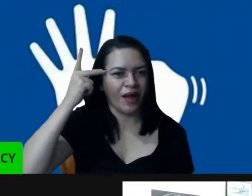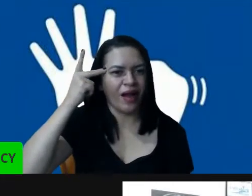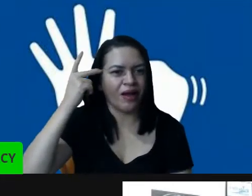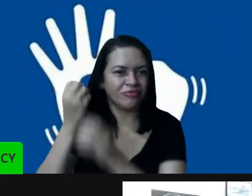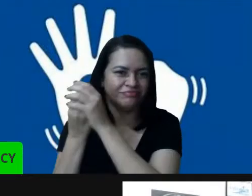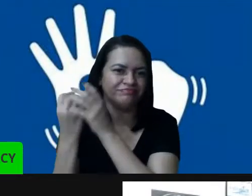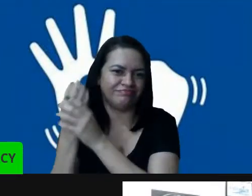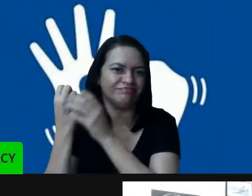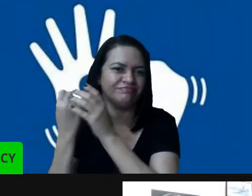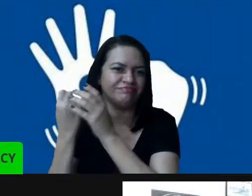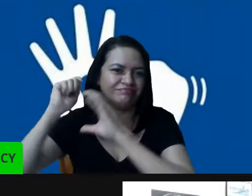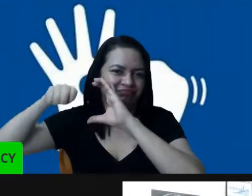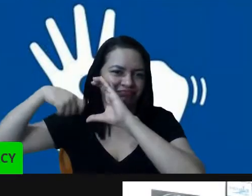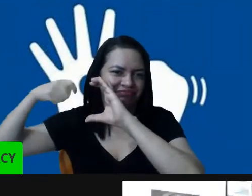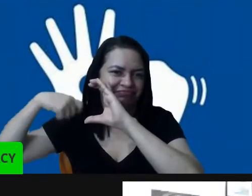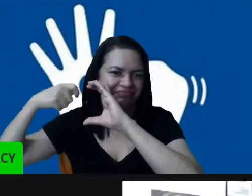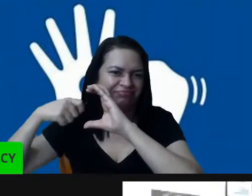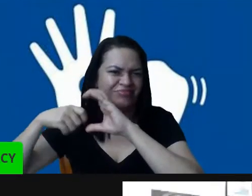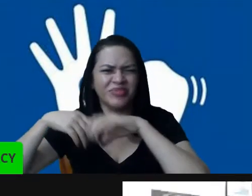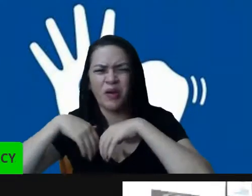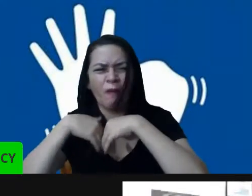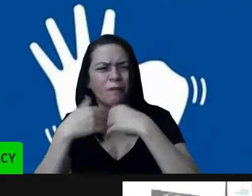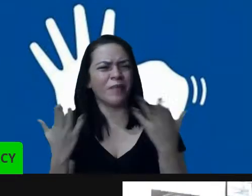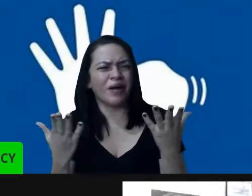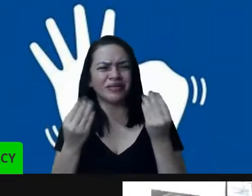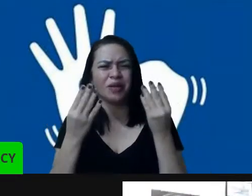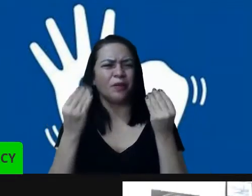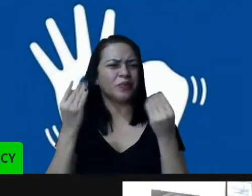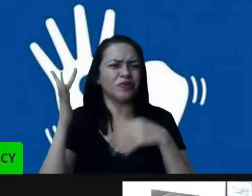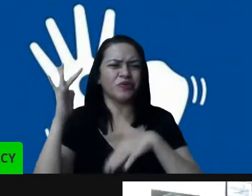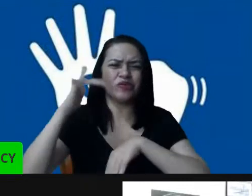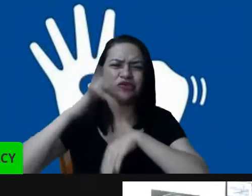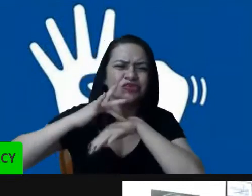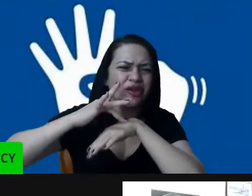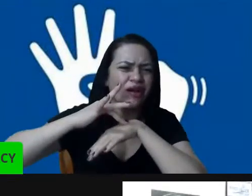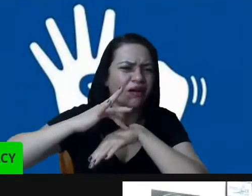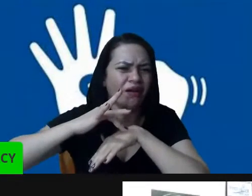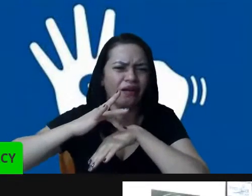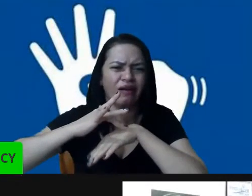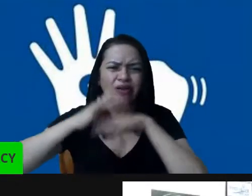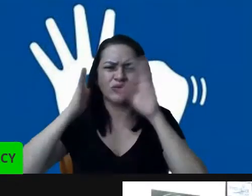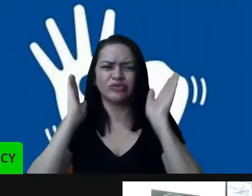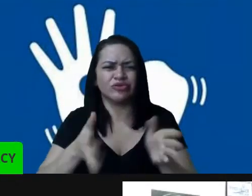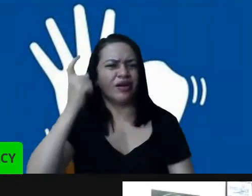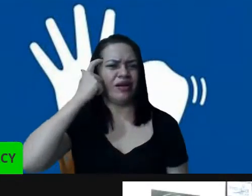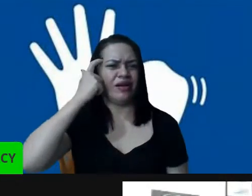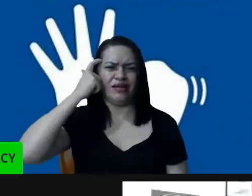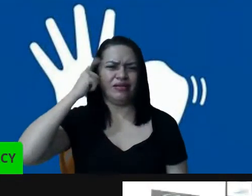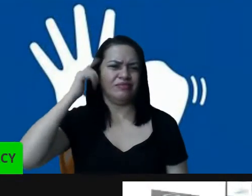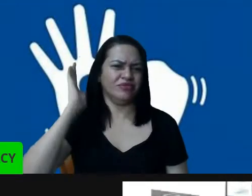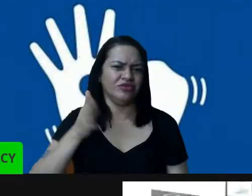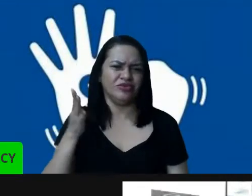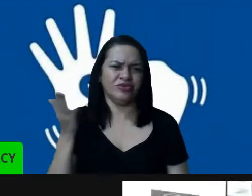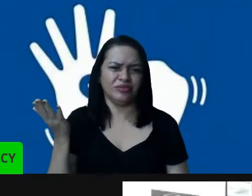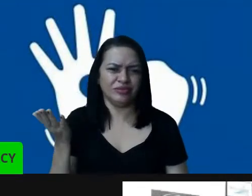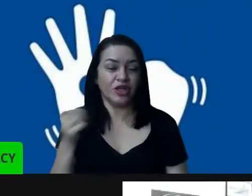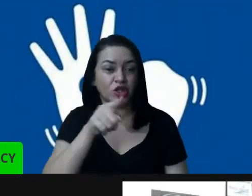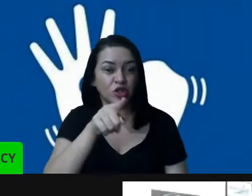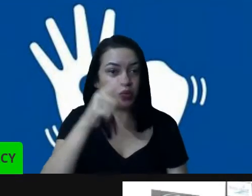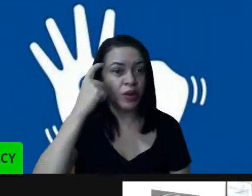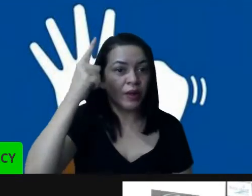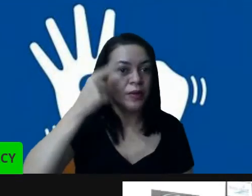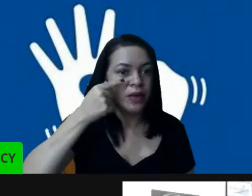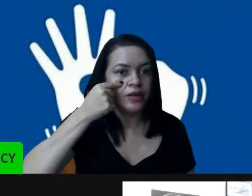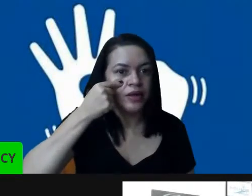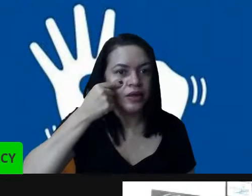chato, porque isso aí já era para sair, né? Era para se pensar nesse público. Você tem uma ideia, Jace? Adorei a